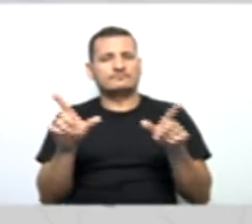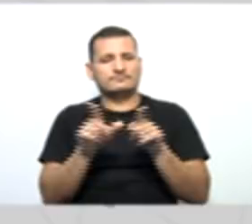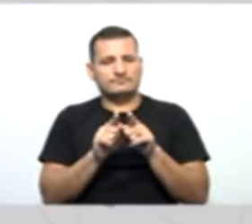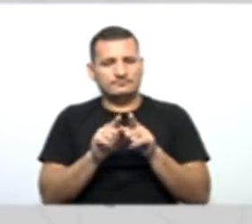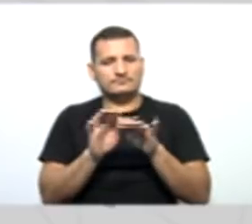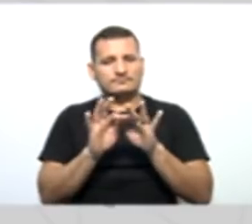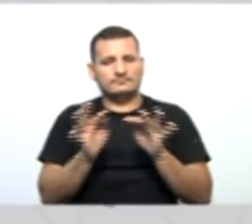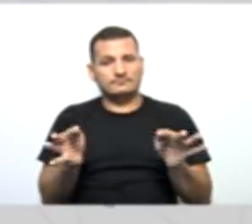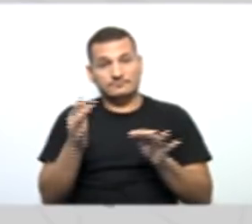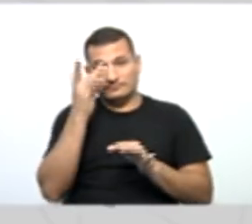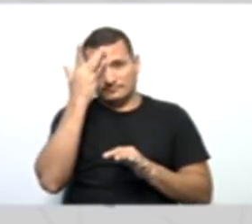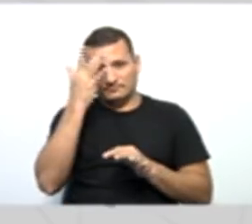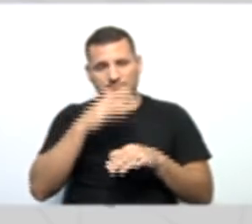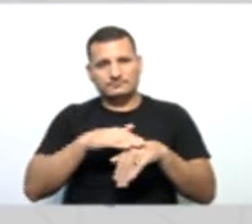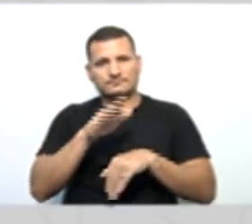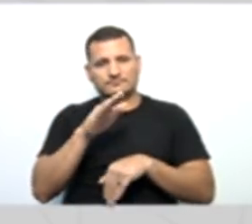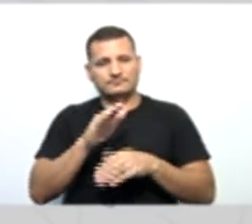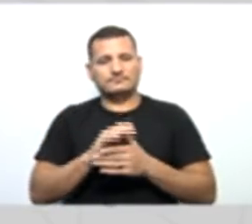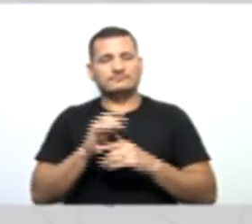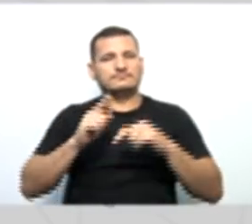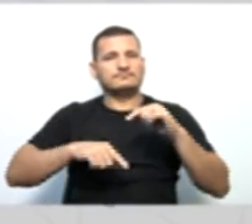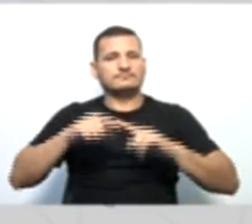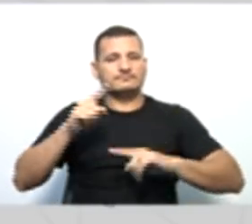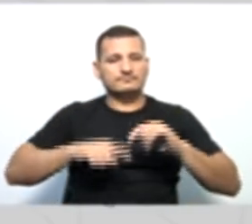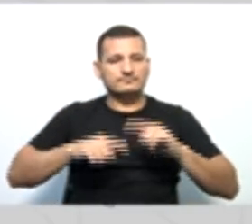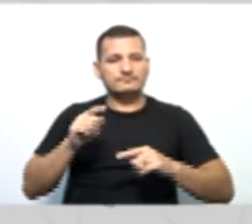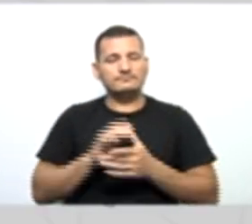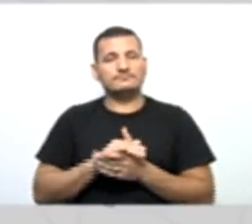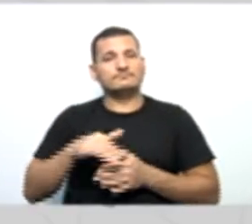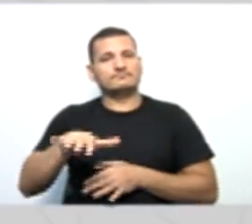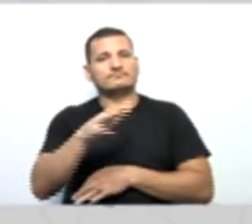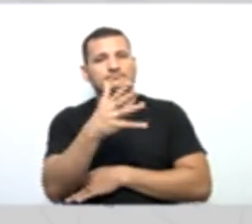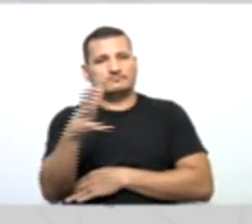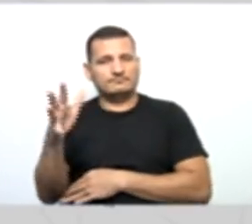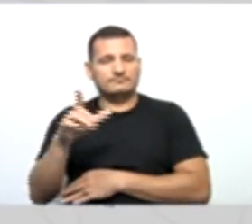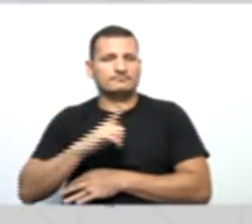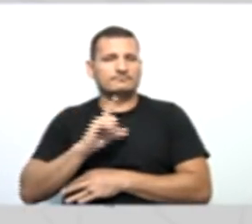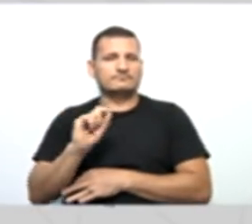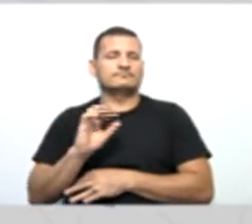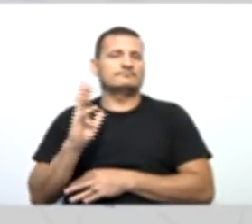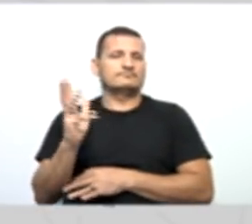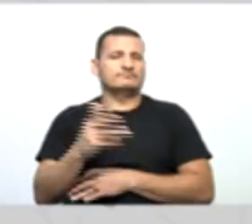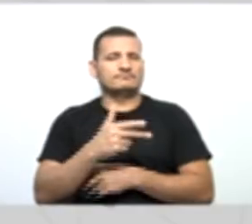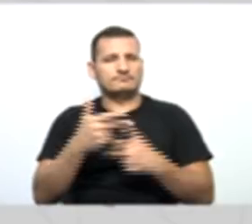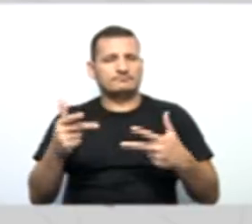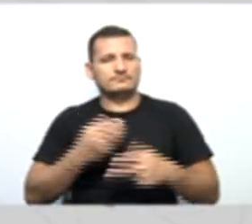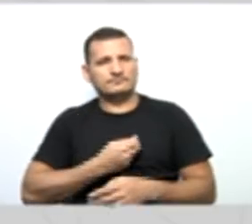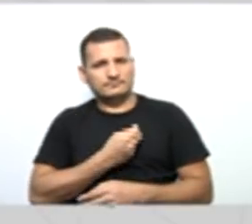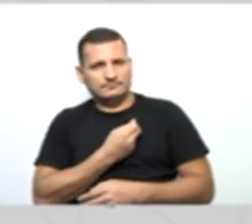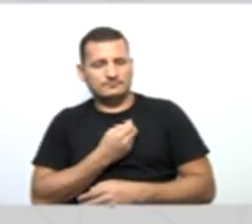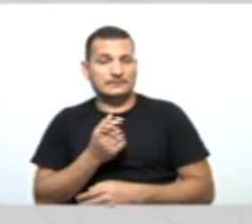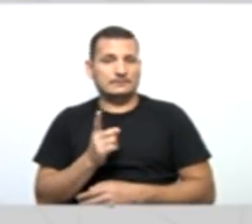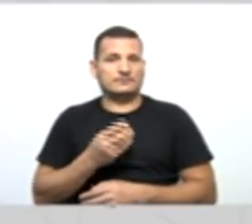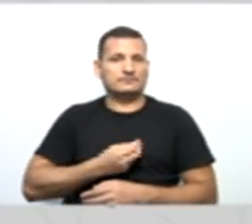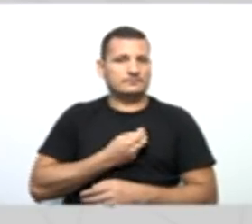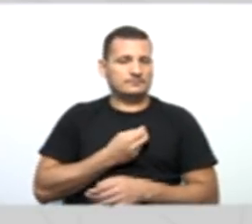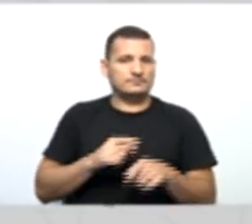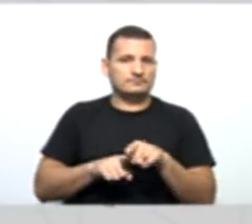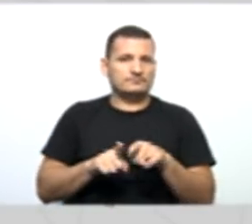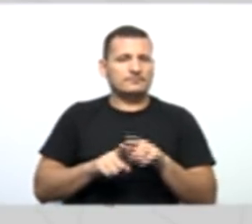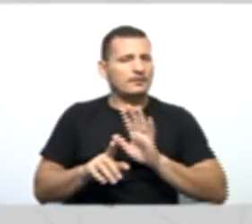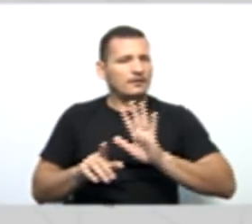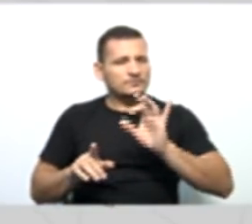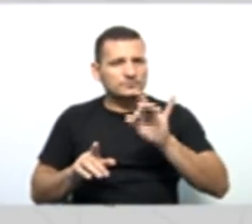fácil, né, do nosso material. O meio ambiente envolve todas as coisas vivas e não vivas. Lembrem-se disso, não é só coisa viva